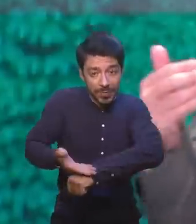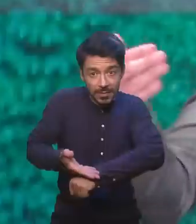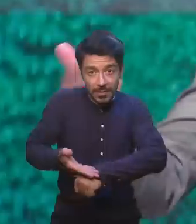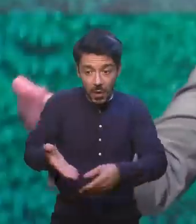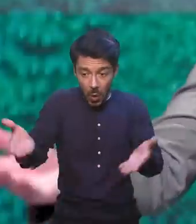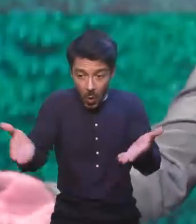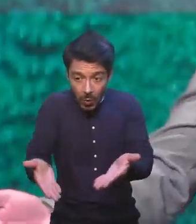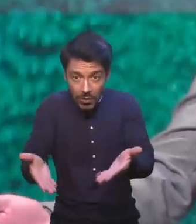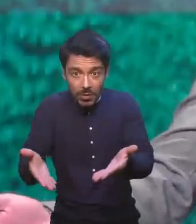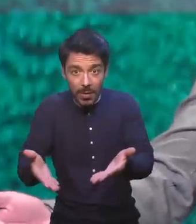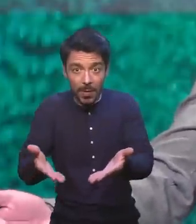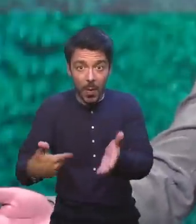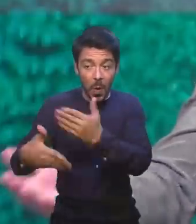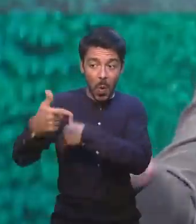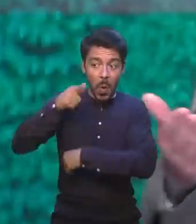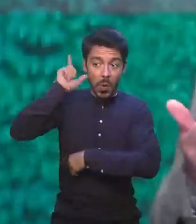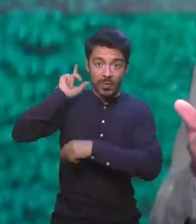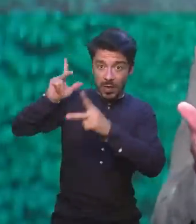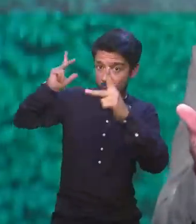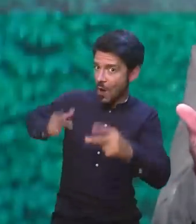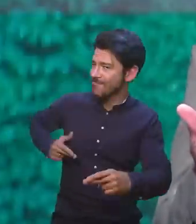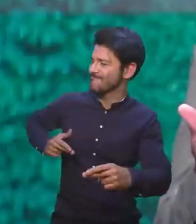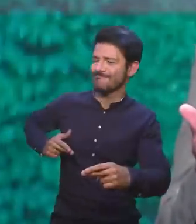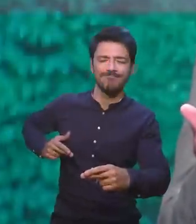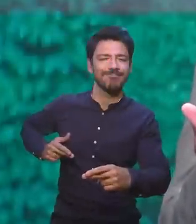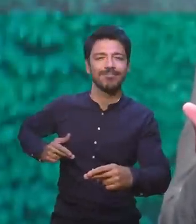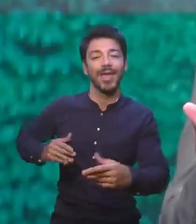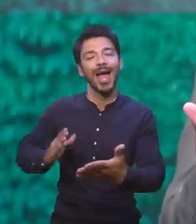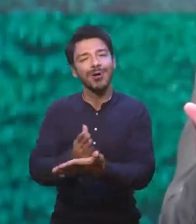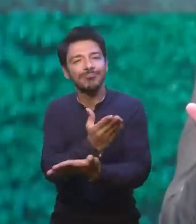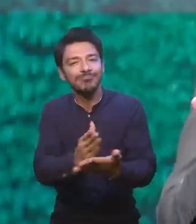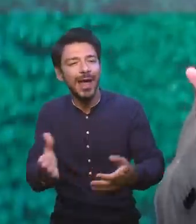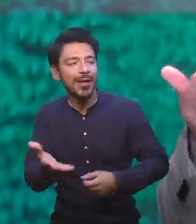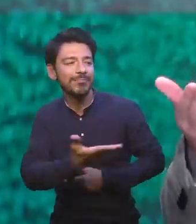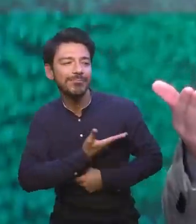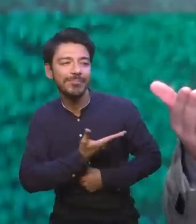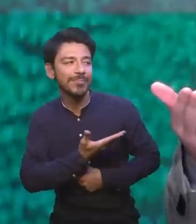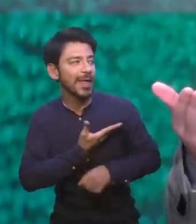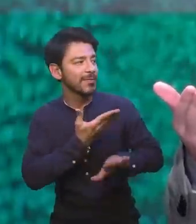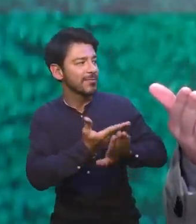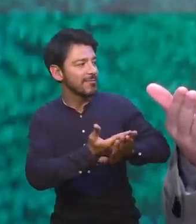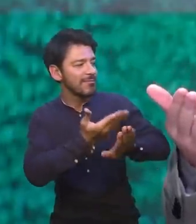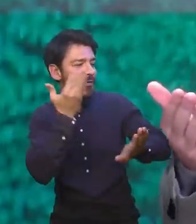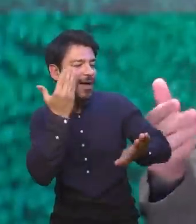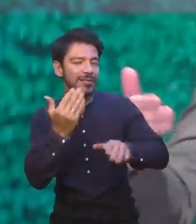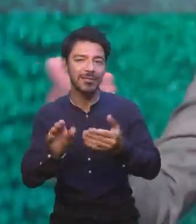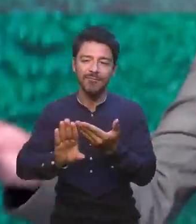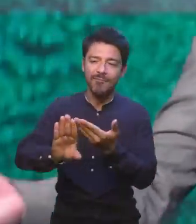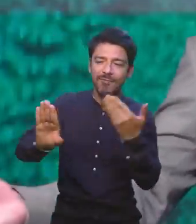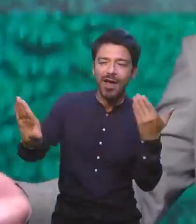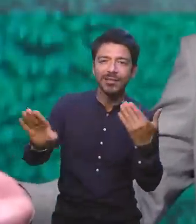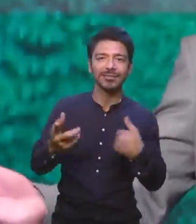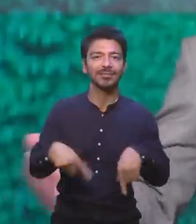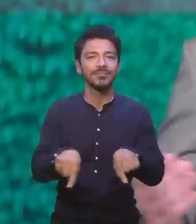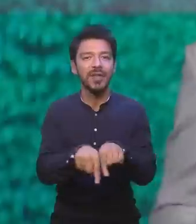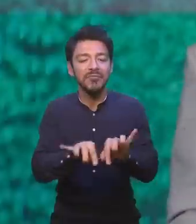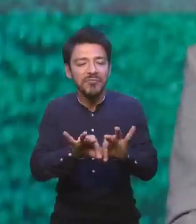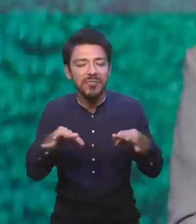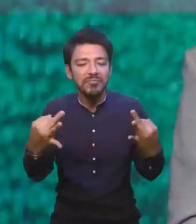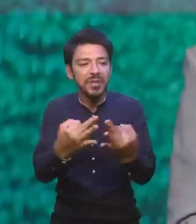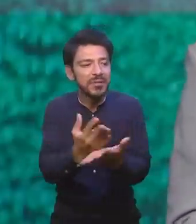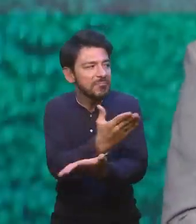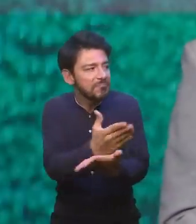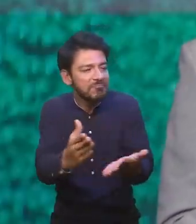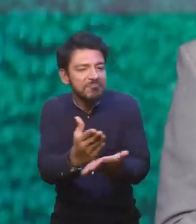a incompreensão dos amigos, que se afastam às vezes, de familiares, que já